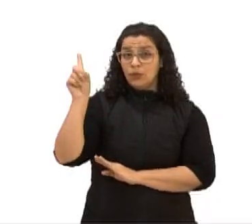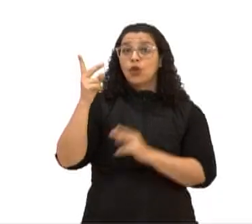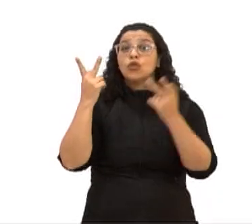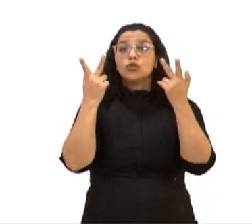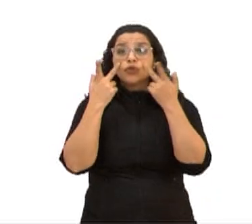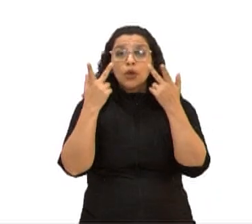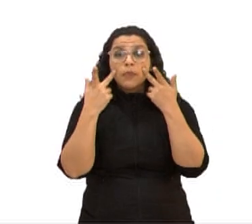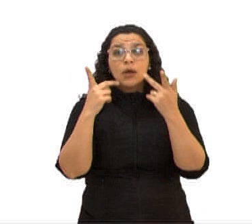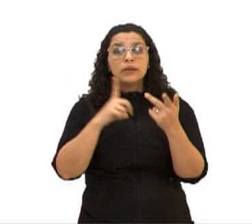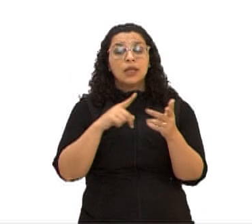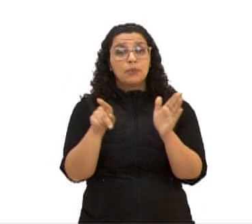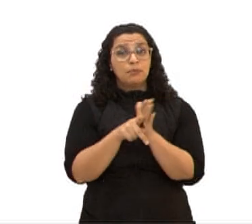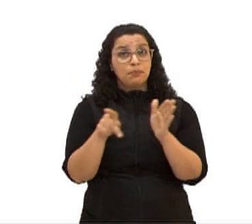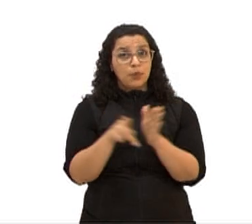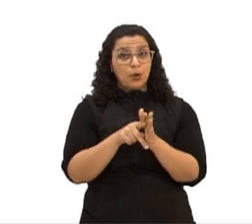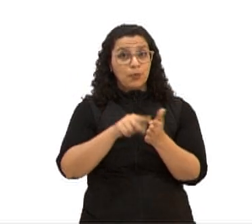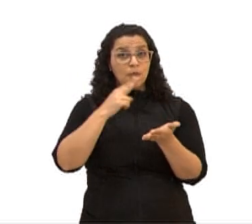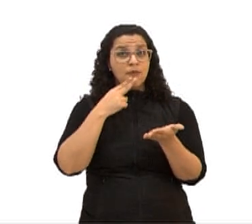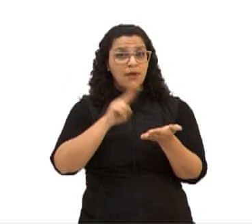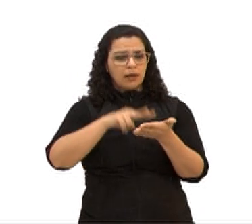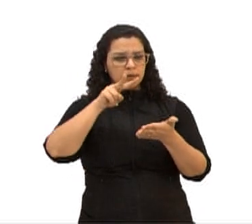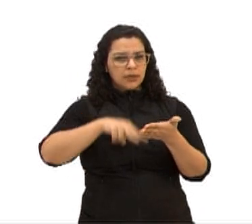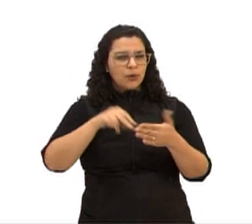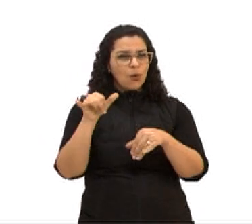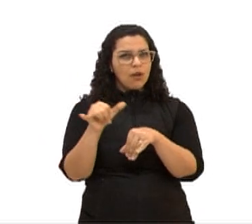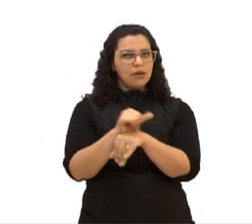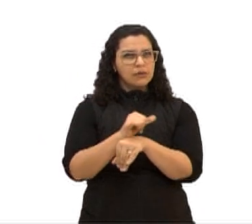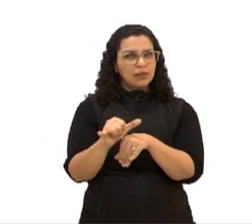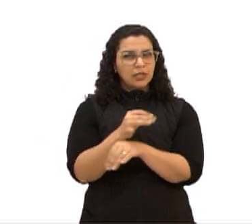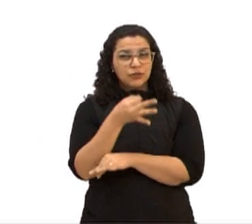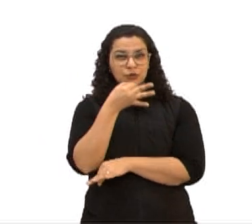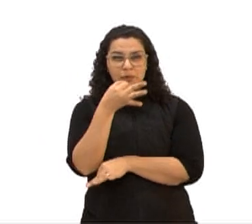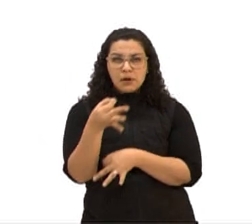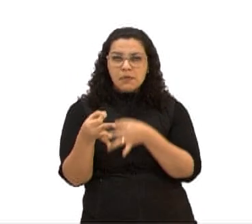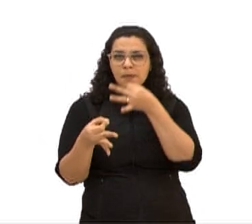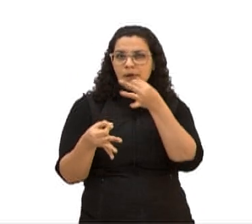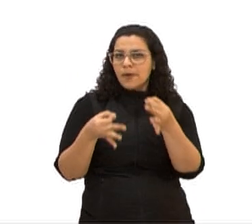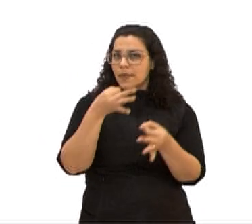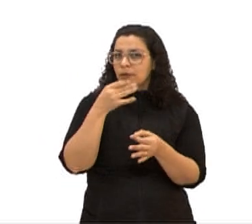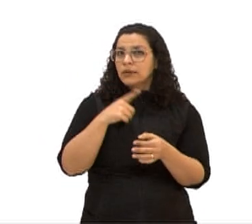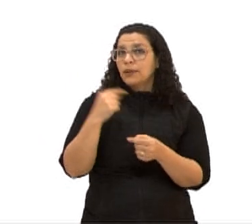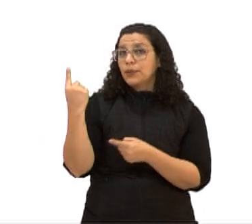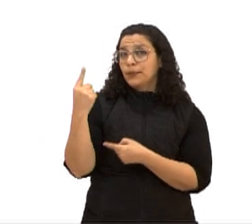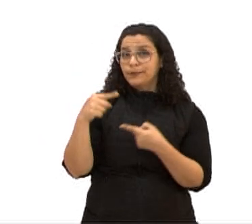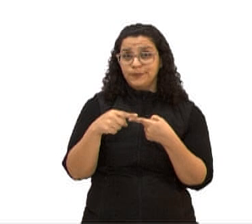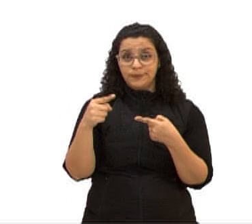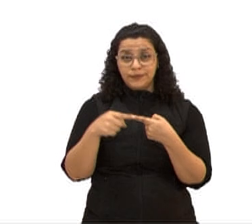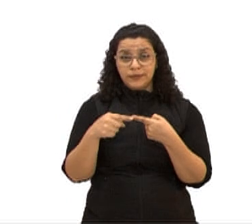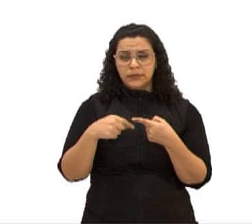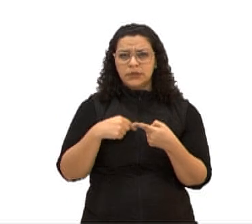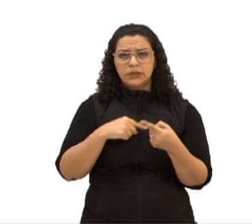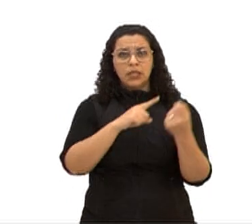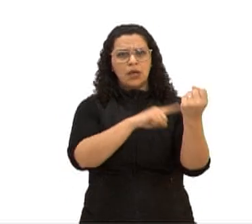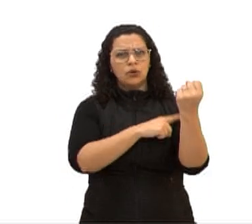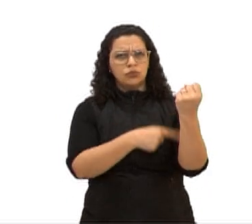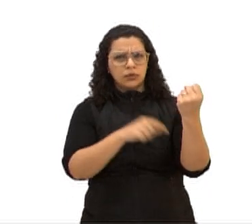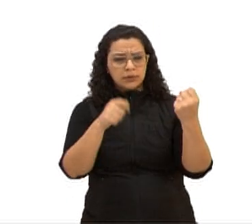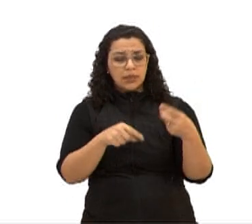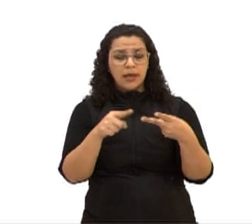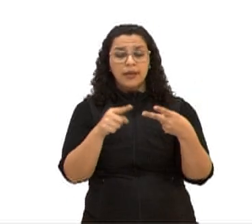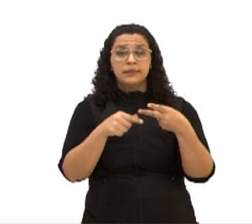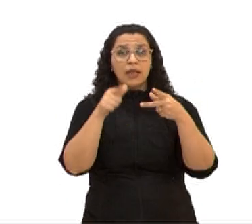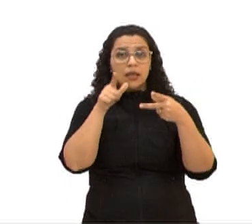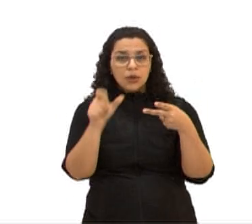comum encontrarmos em uma carta do leitor algumas estratégias argumentativas, como argumentos de autoridade, de